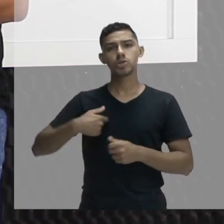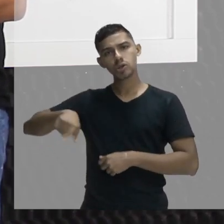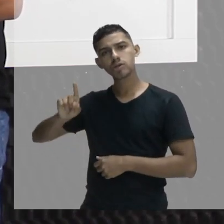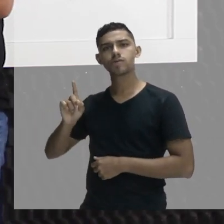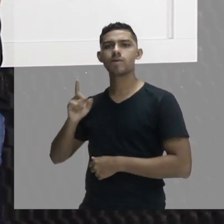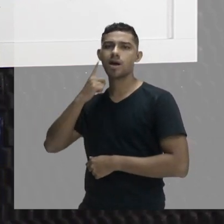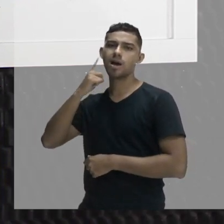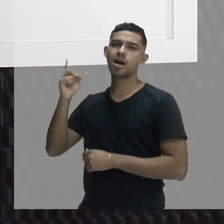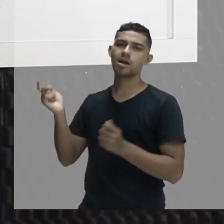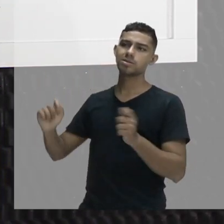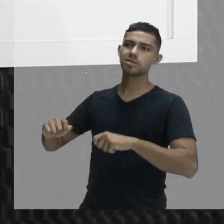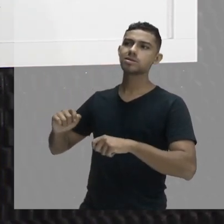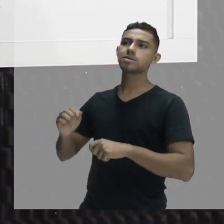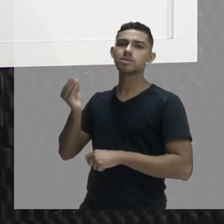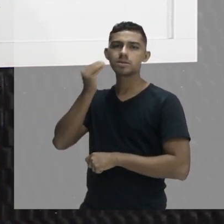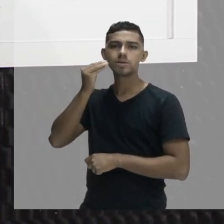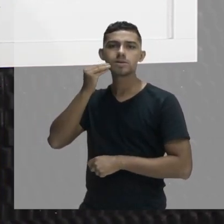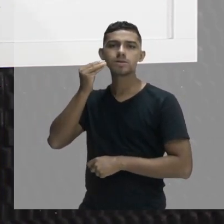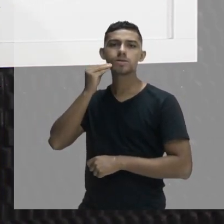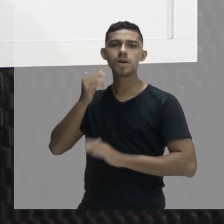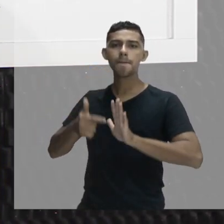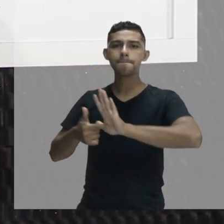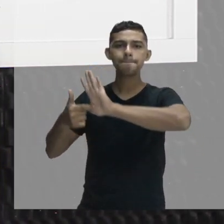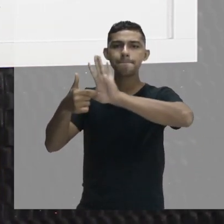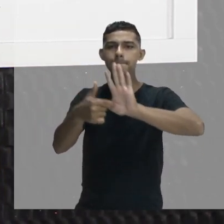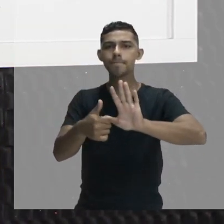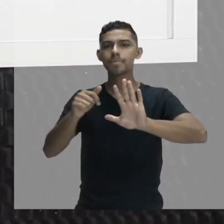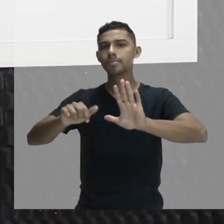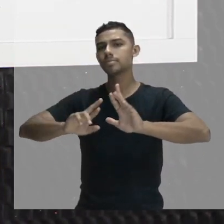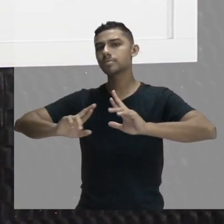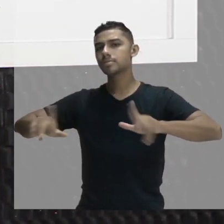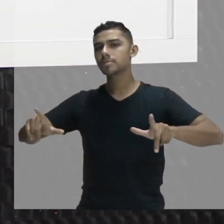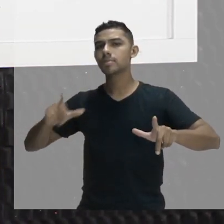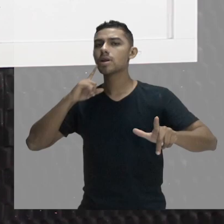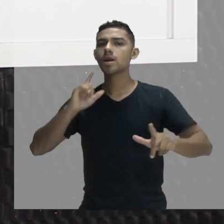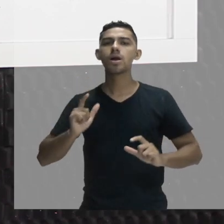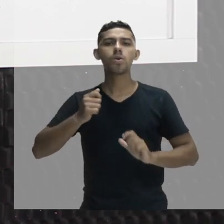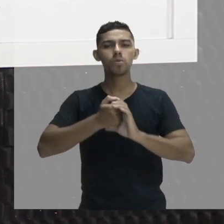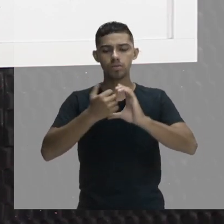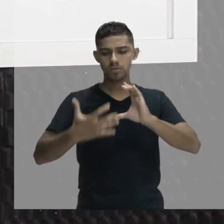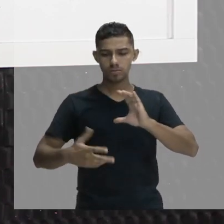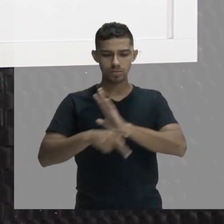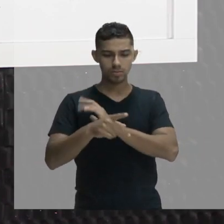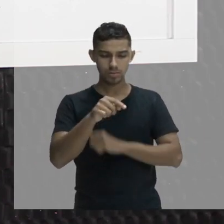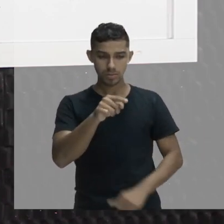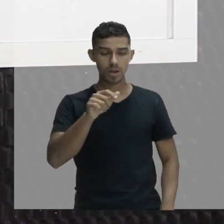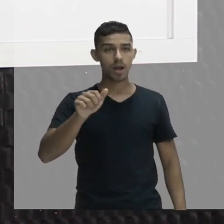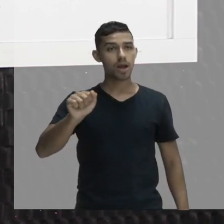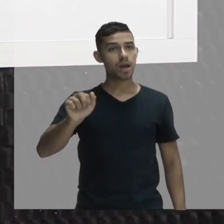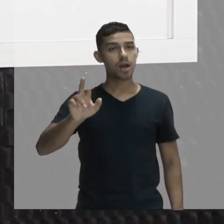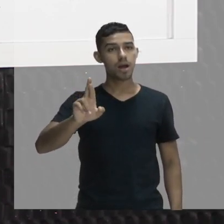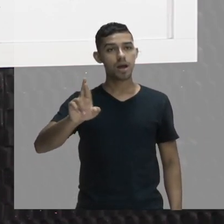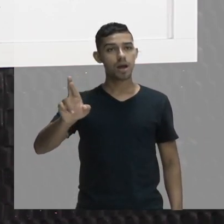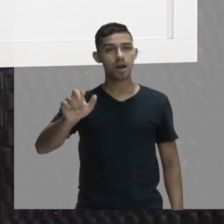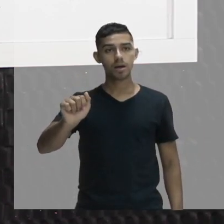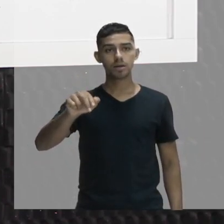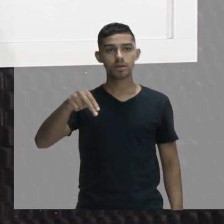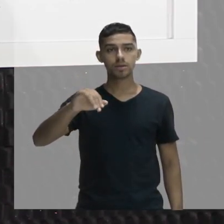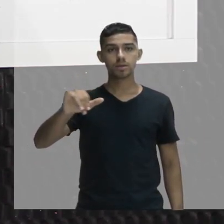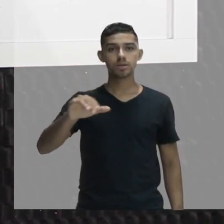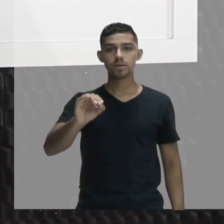gente vai tentar aqui mostrar para vocês a diferença, o que caracteriza um problema de arranjo.